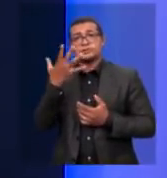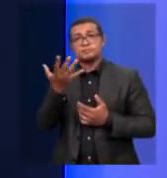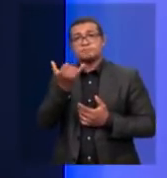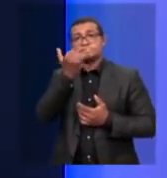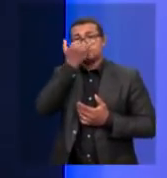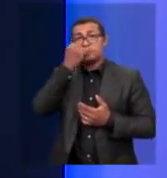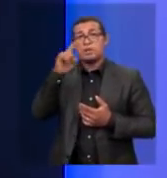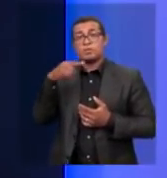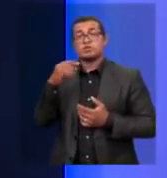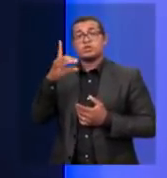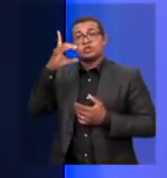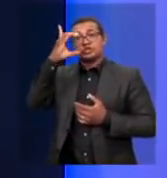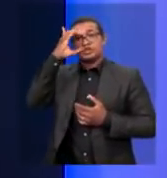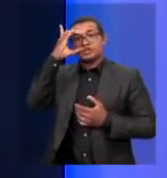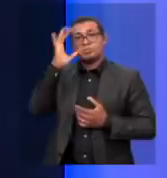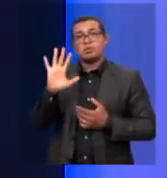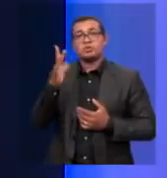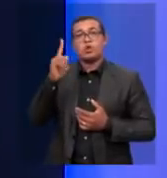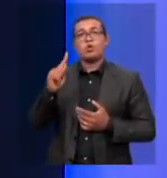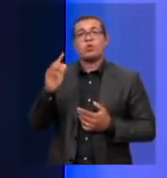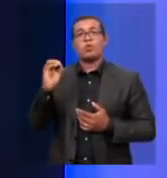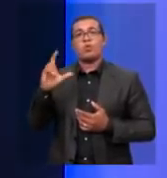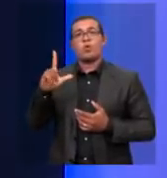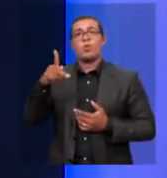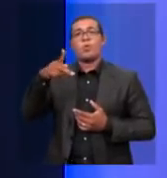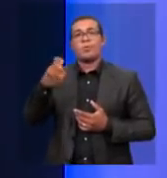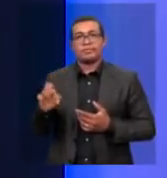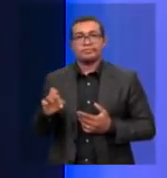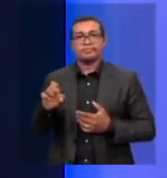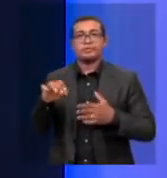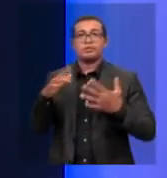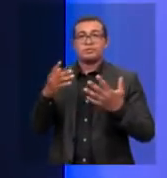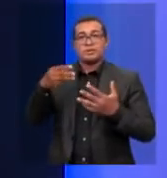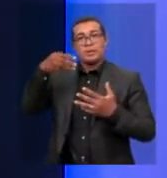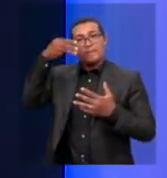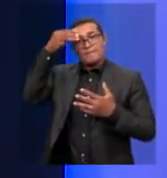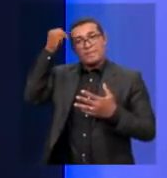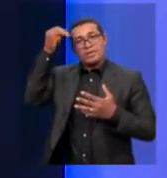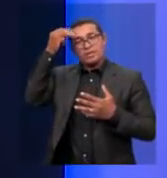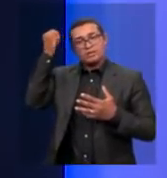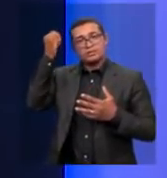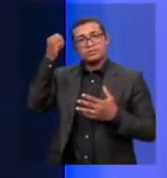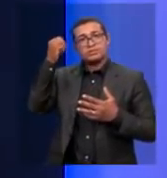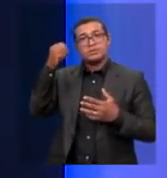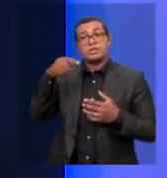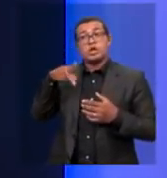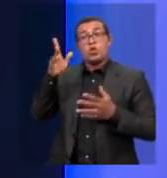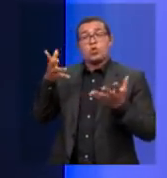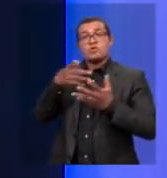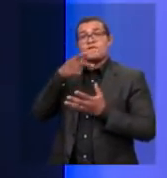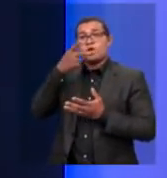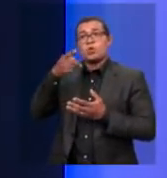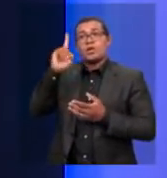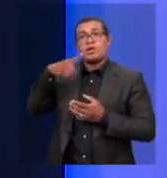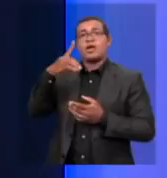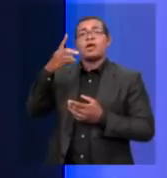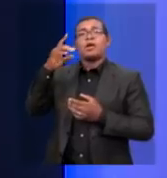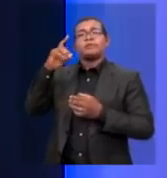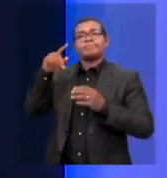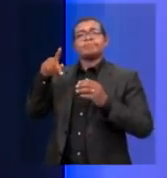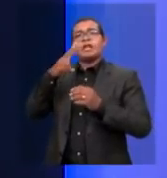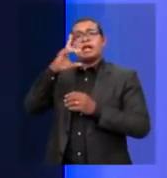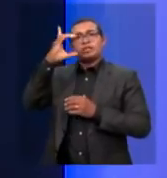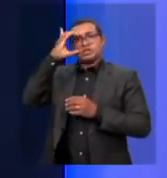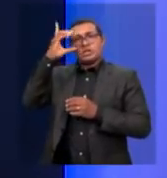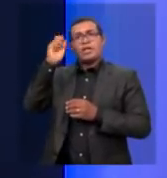do golpe contra a presidenta dilma como manato colocou que a chamou de ladra injustamente até porque ela é candidata ao senado e